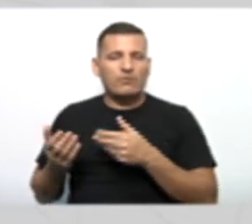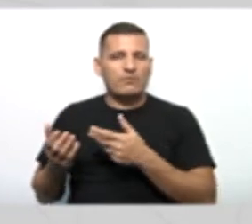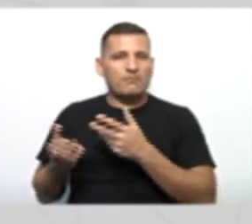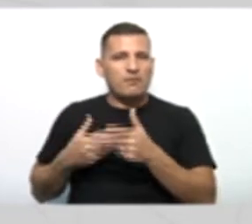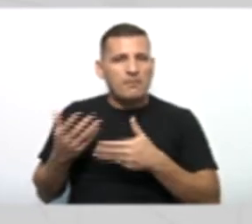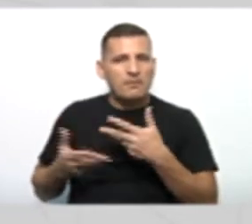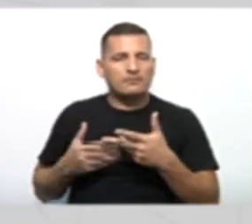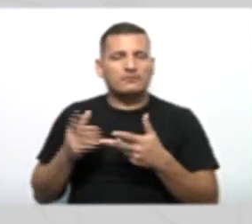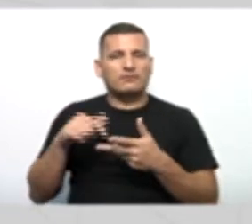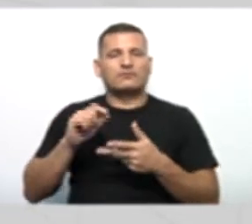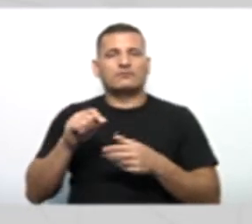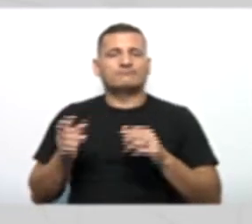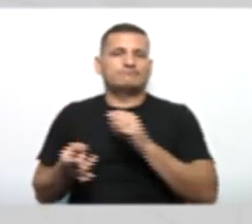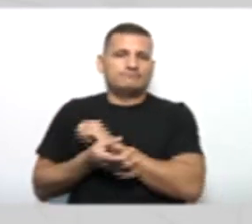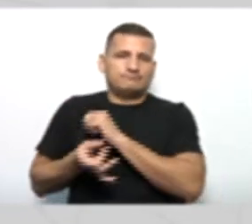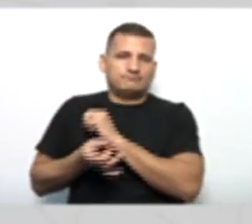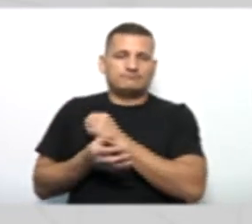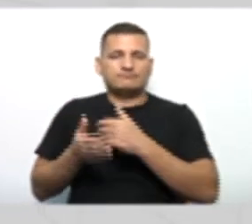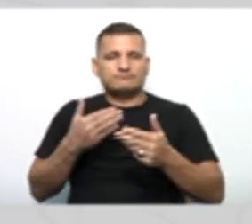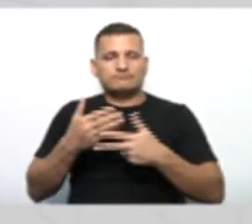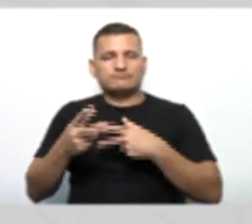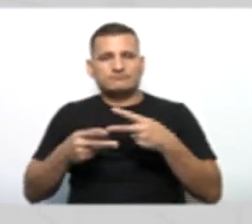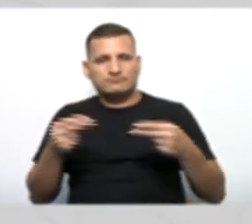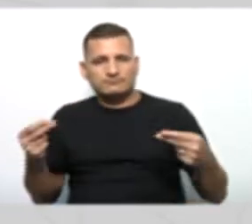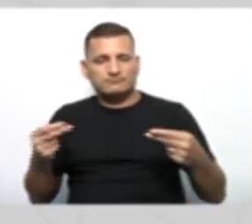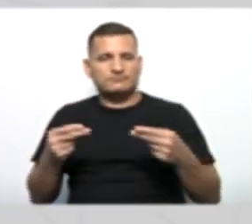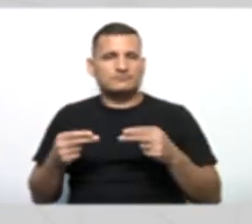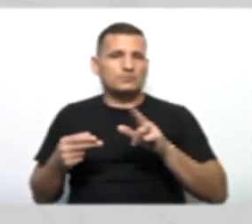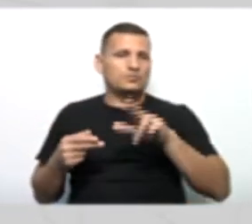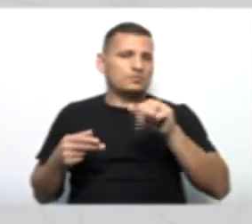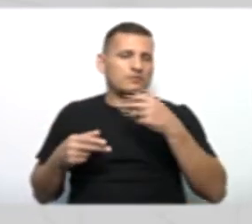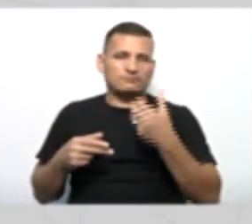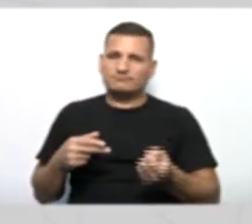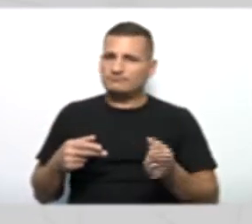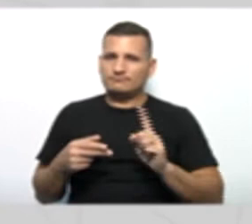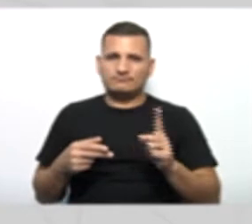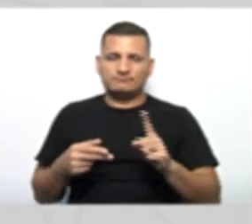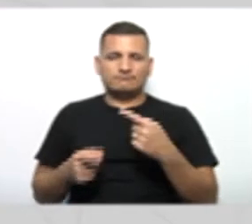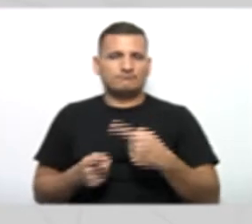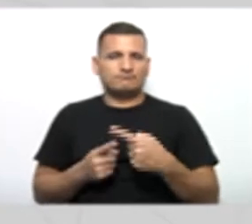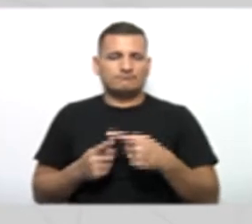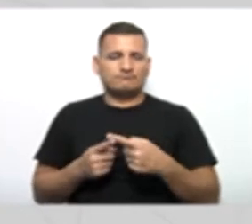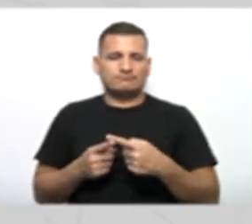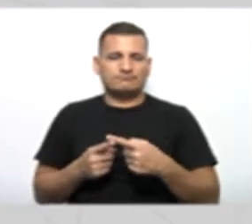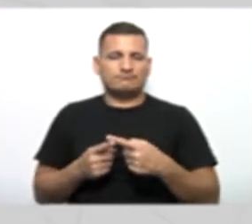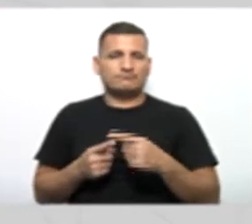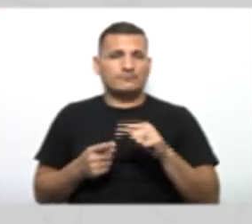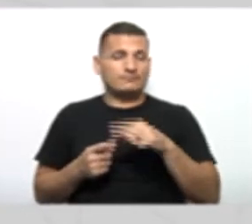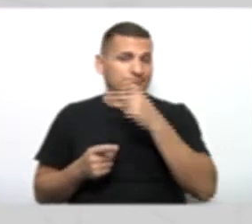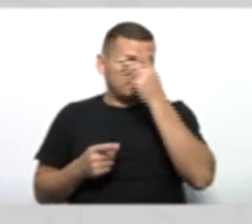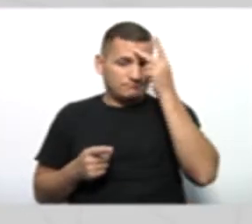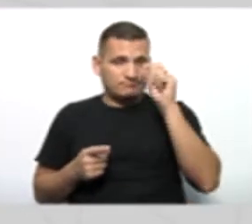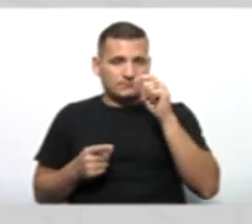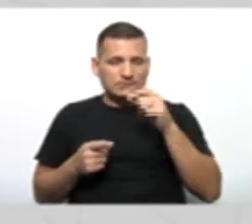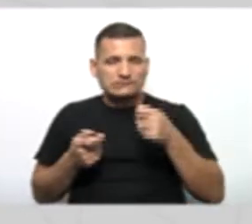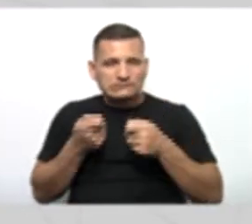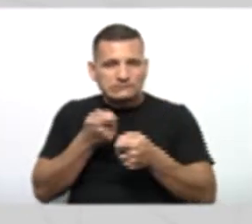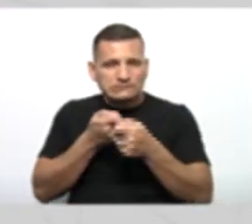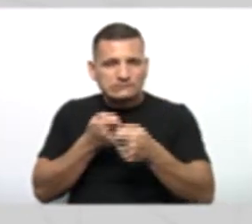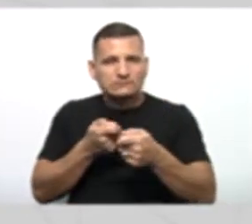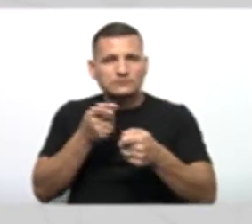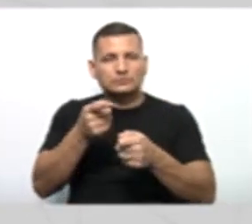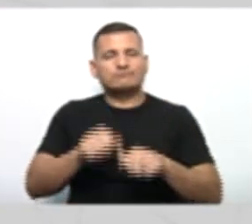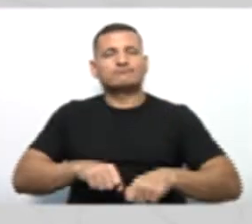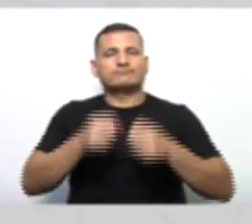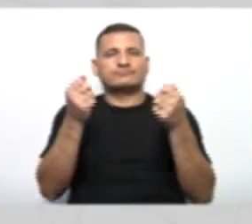corrupção qualquer presente que seja nunca aceitem e isso é uma forma da pessoa e corromper e a partir do momento